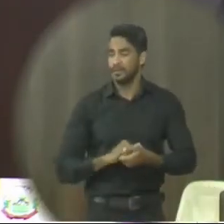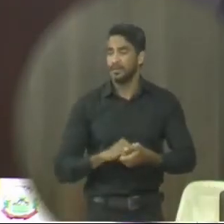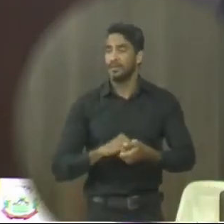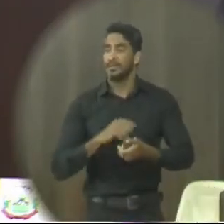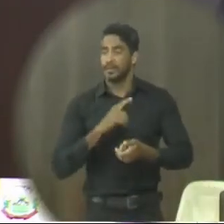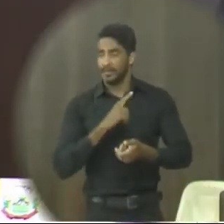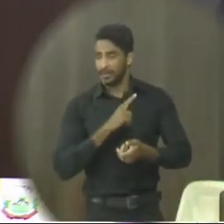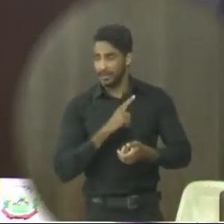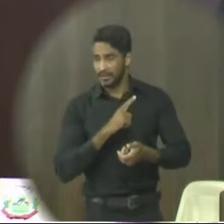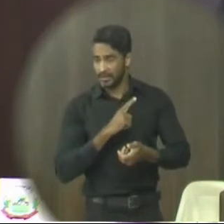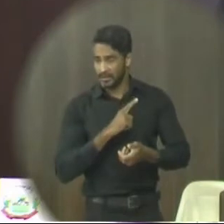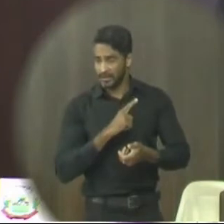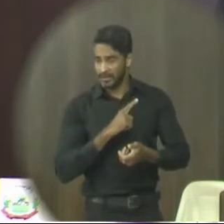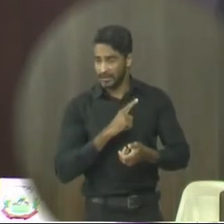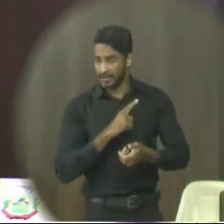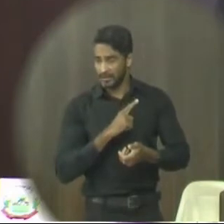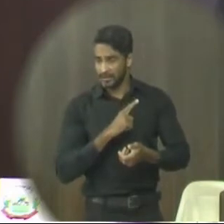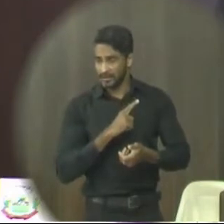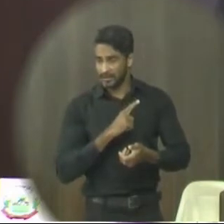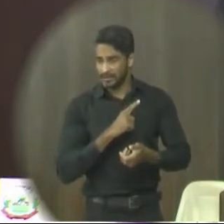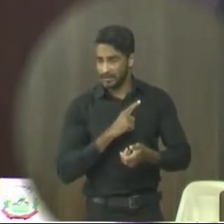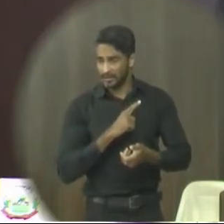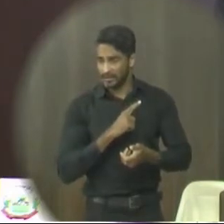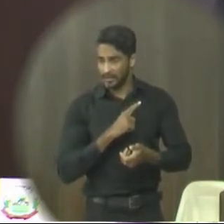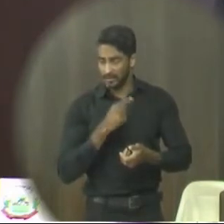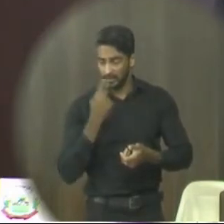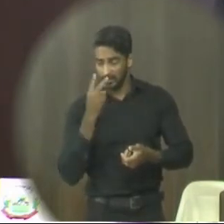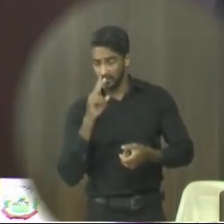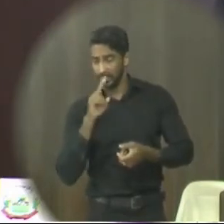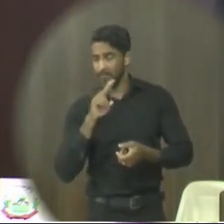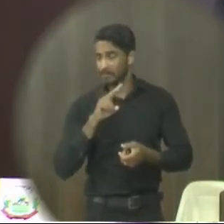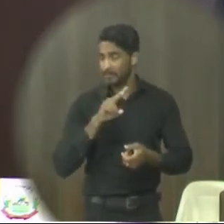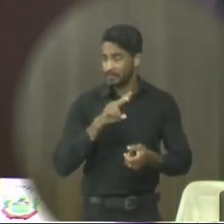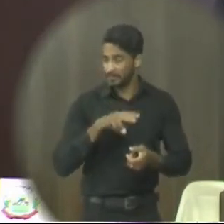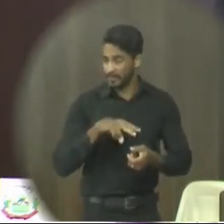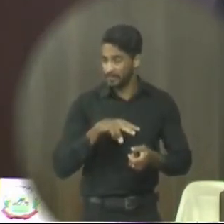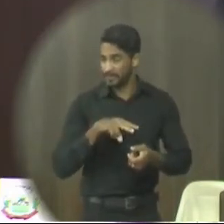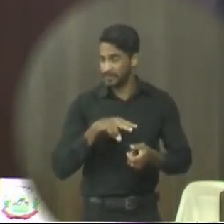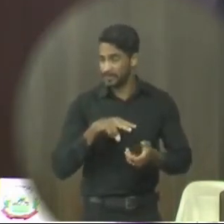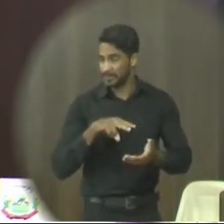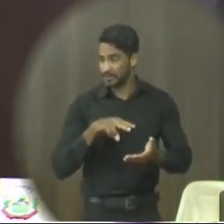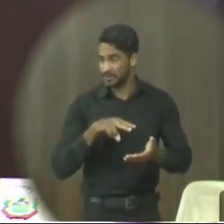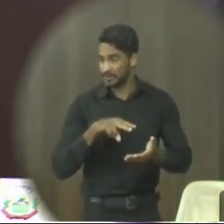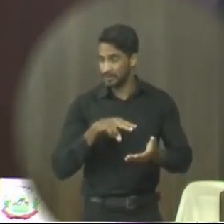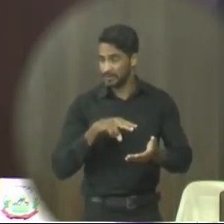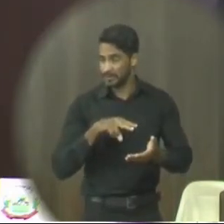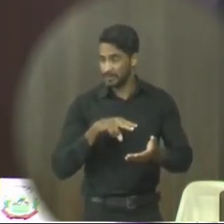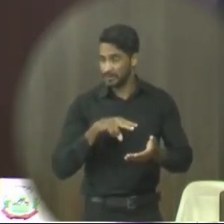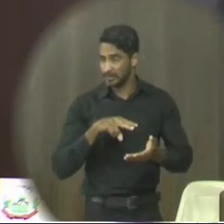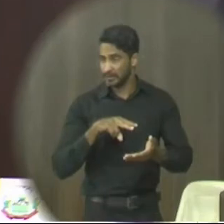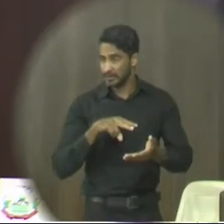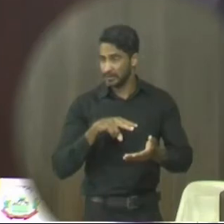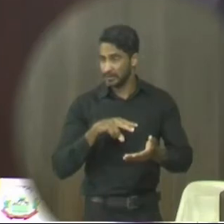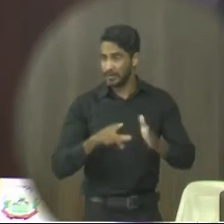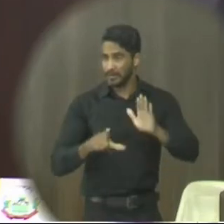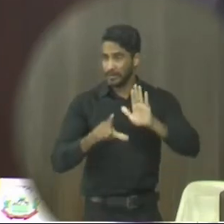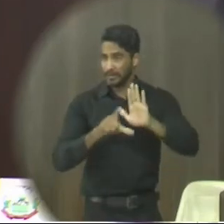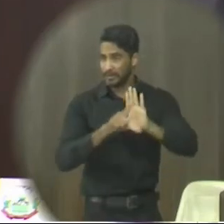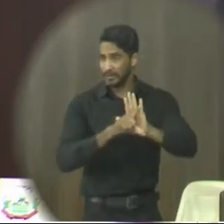causado pelo dispêndio previsto em desrespeito aos dispositivos da